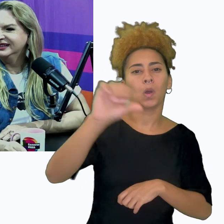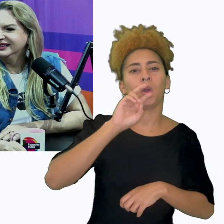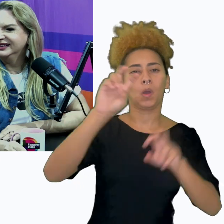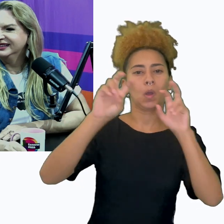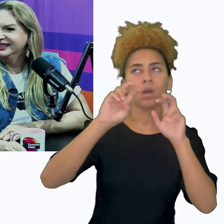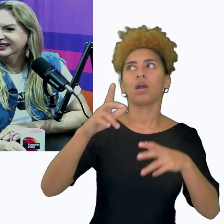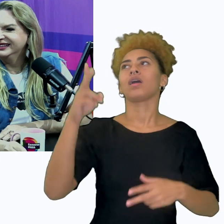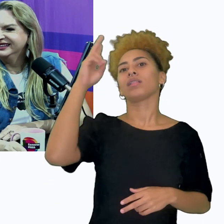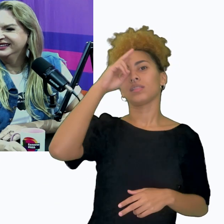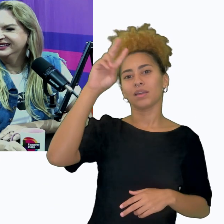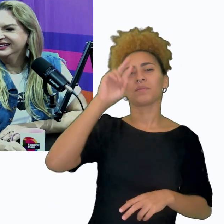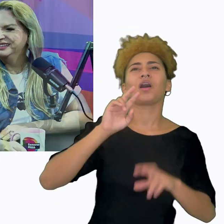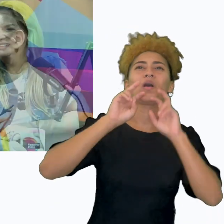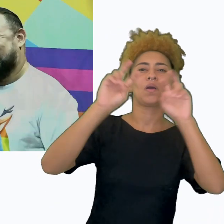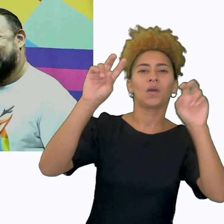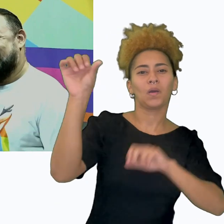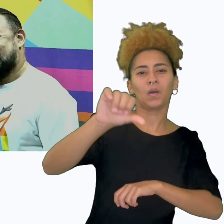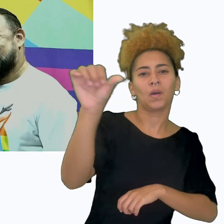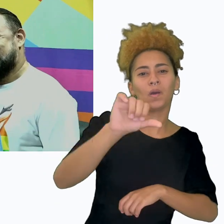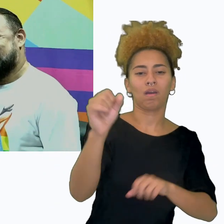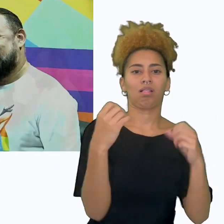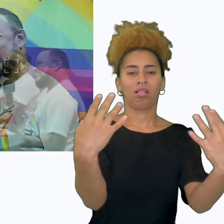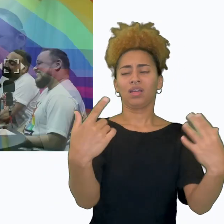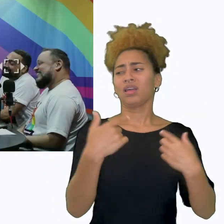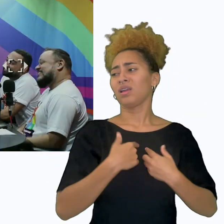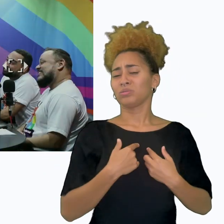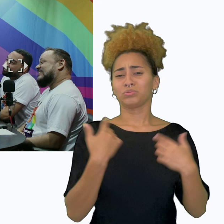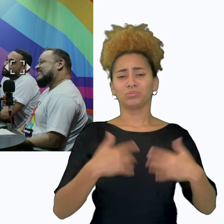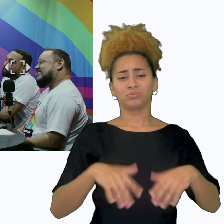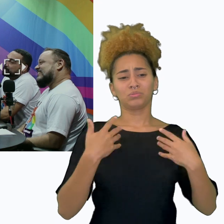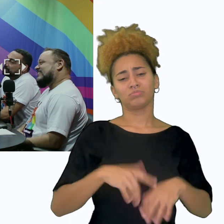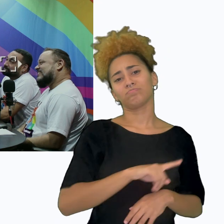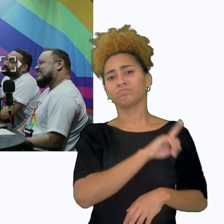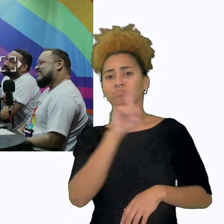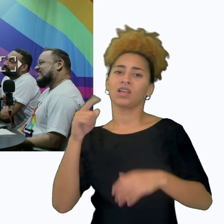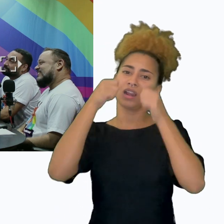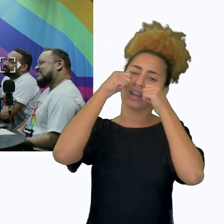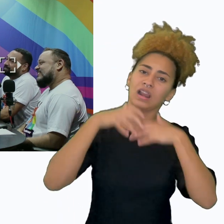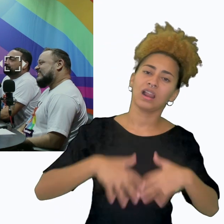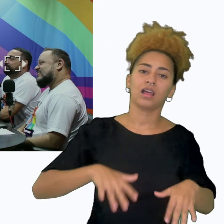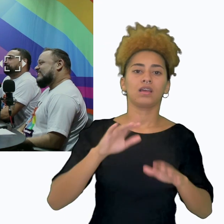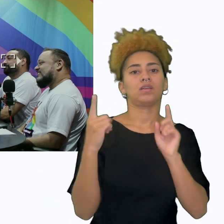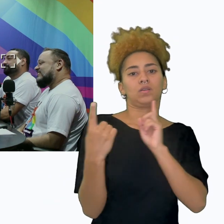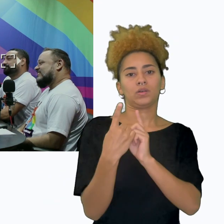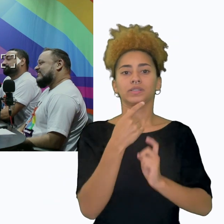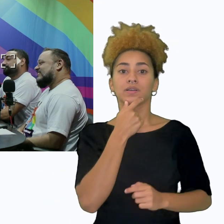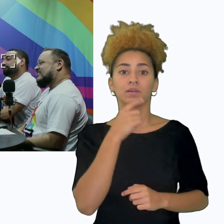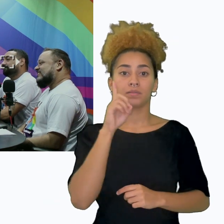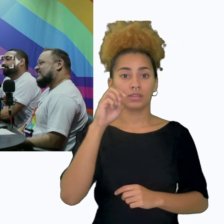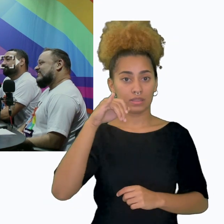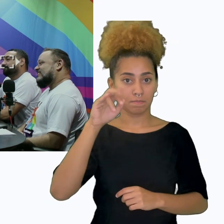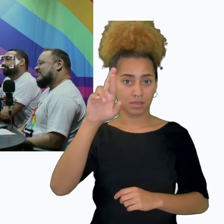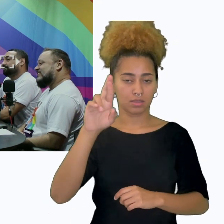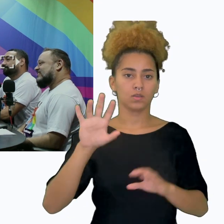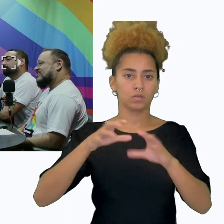que até hoje eu lembro. Foi vaia na canela. Aí eu saí chorando, aí eu encontrei o Demi, que